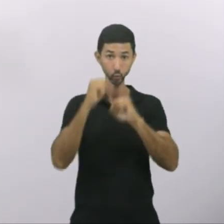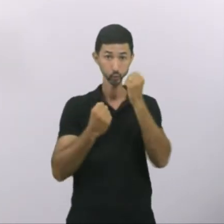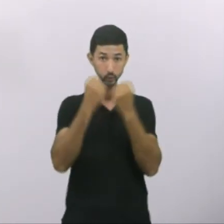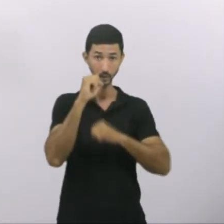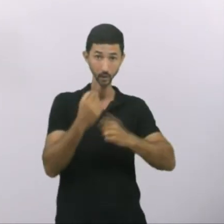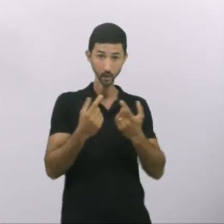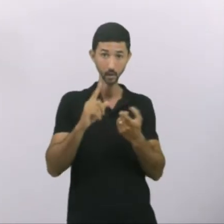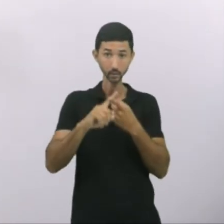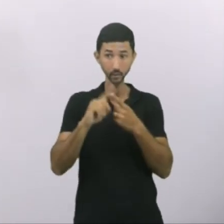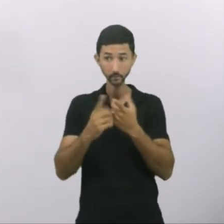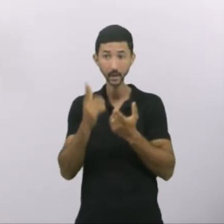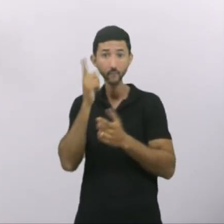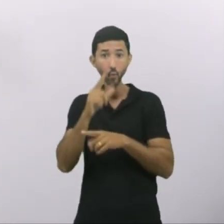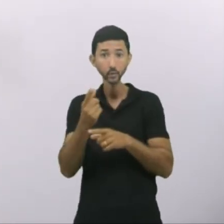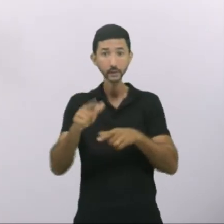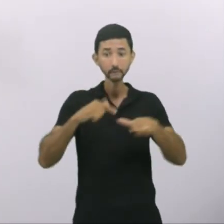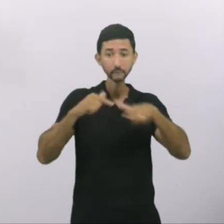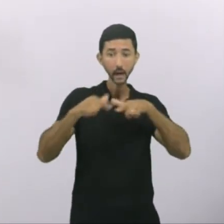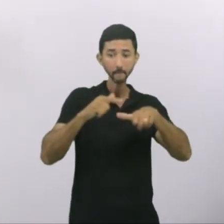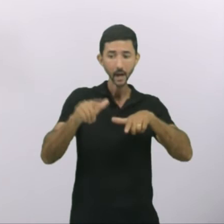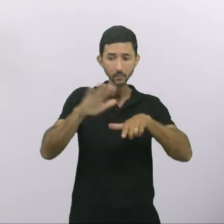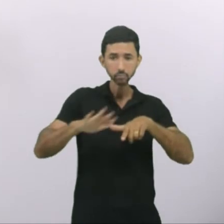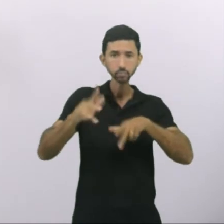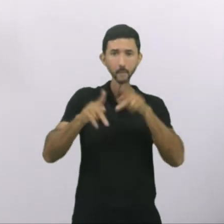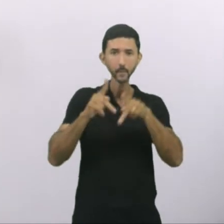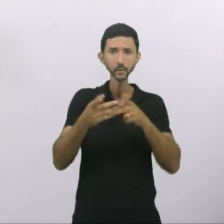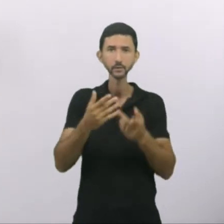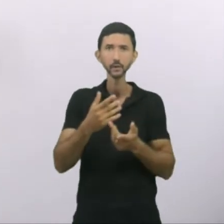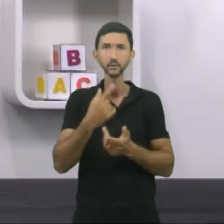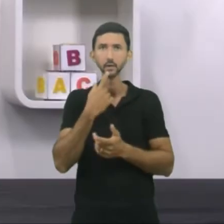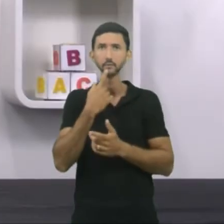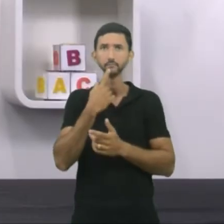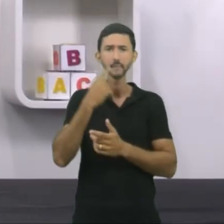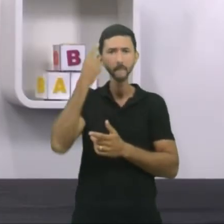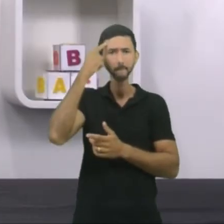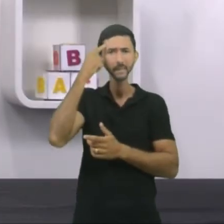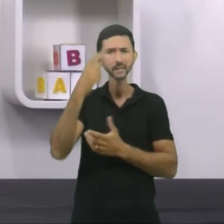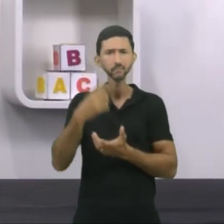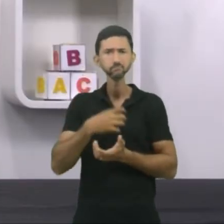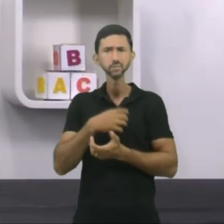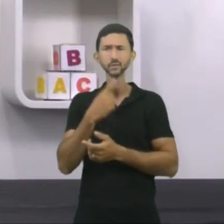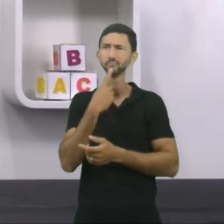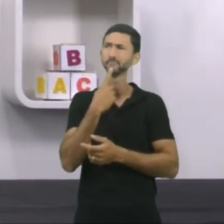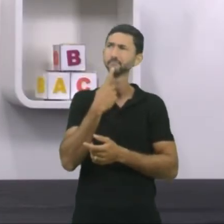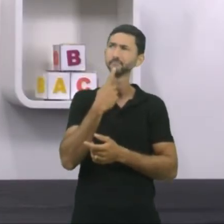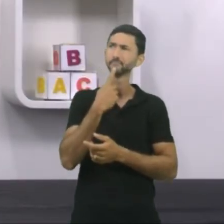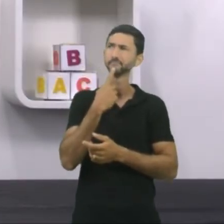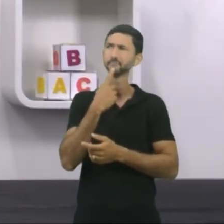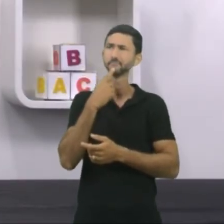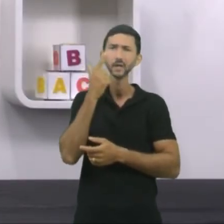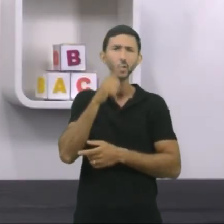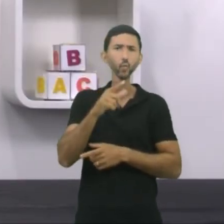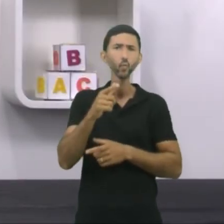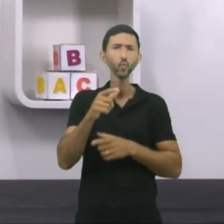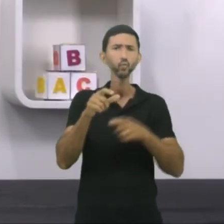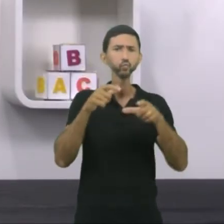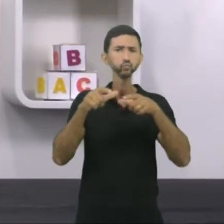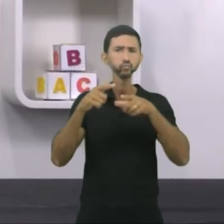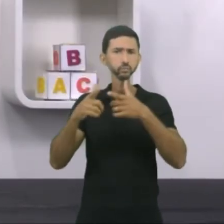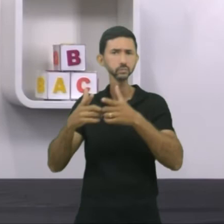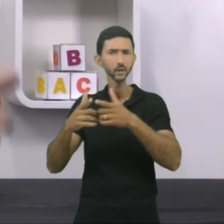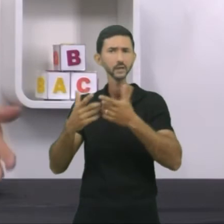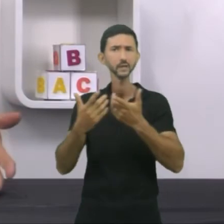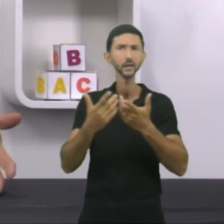ganhar empregos. Todo mundo, então, tem a sensação de que vai ganhar um pouco com o bloco